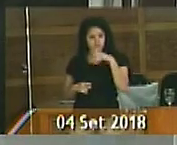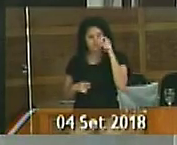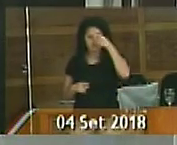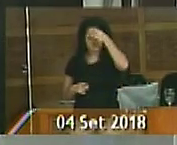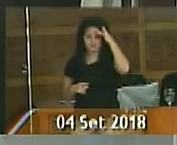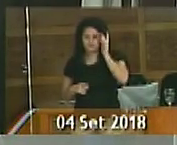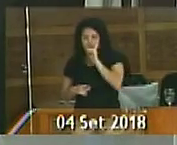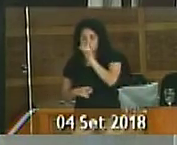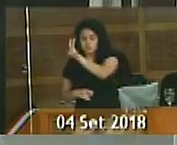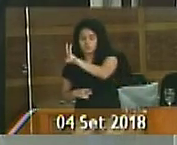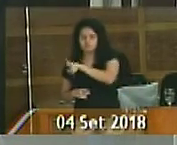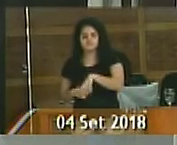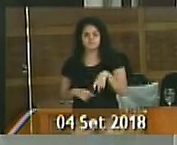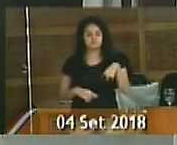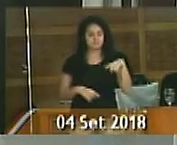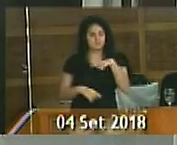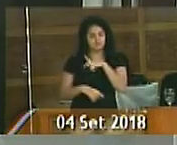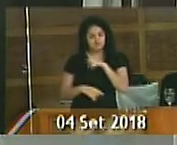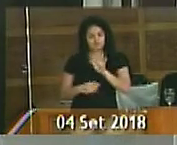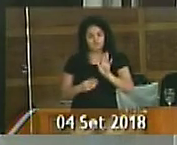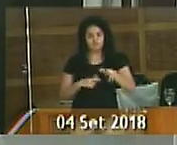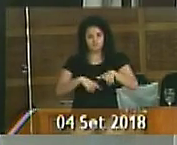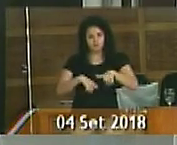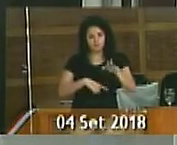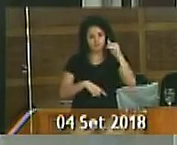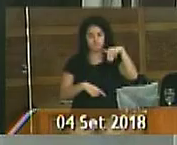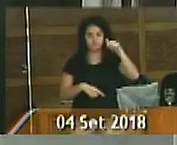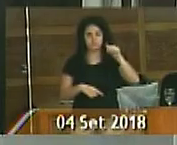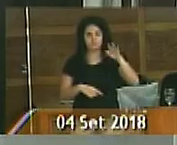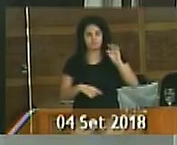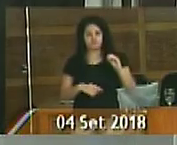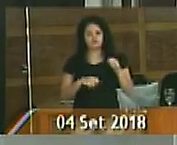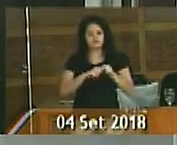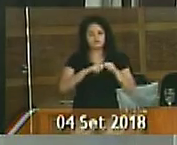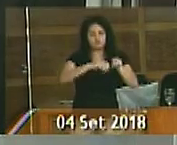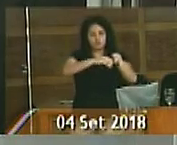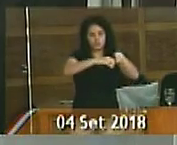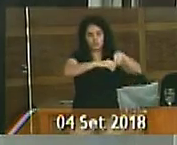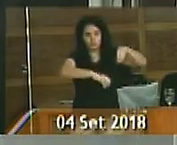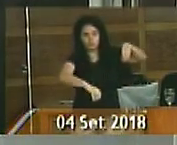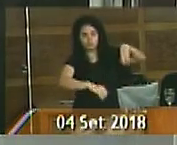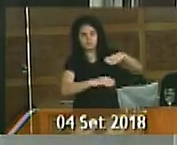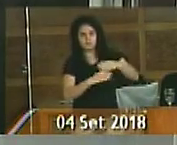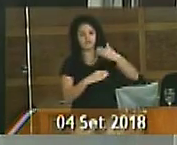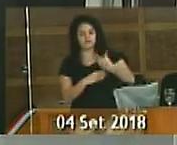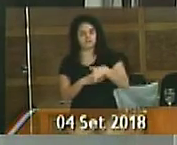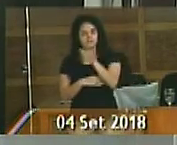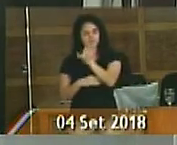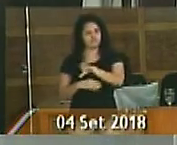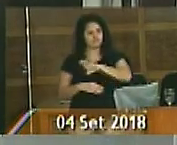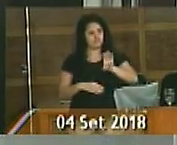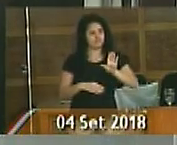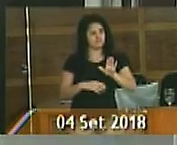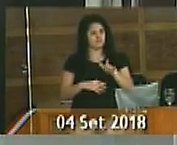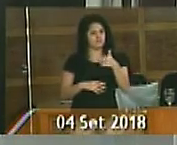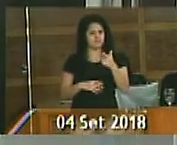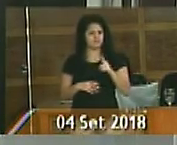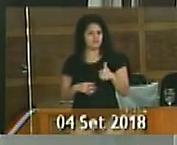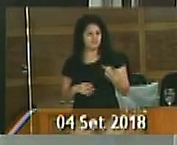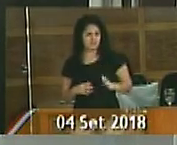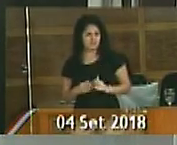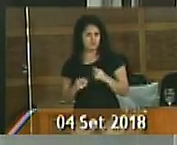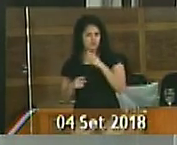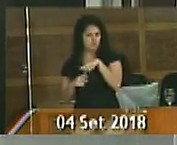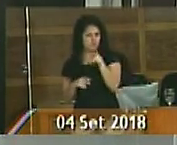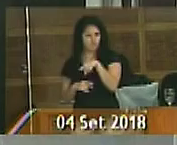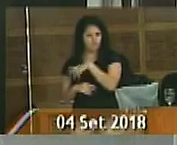ó. Funcionário da Mata Teixeira, fazendo um corrimão em frente à igreja evangélica. Nada contra os evangélicos,